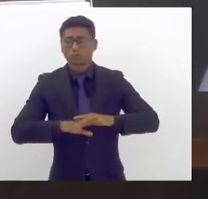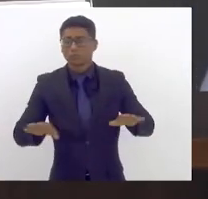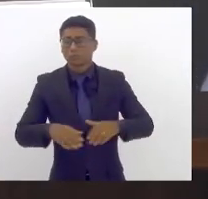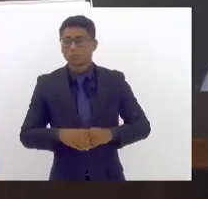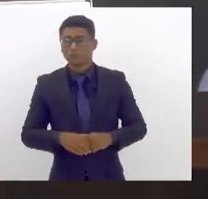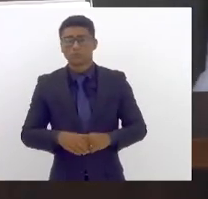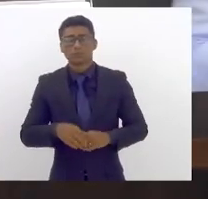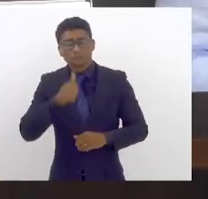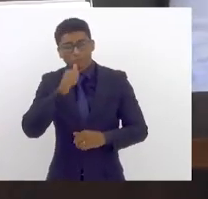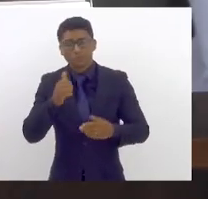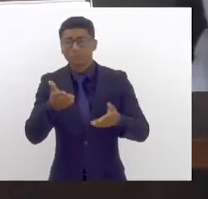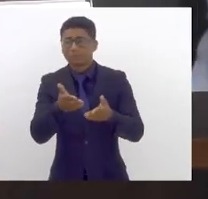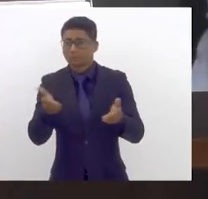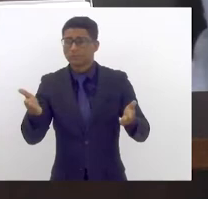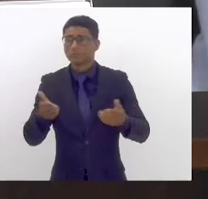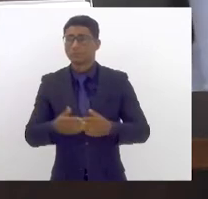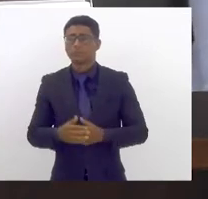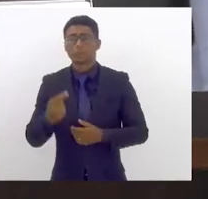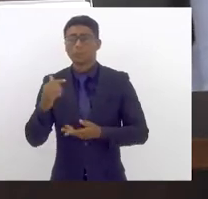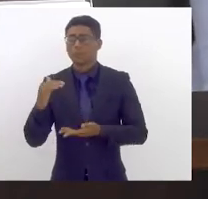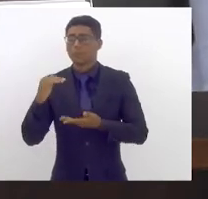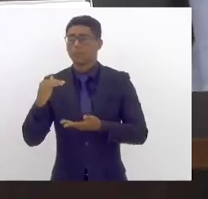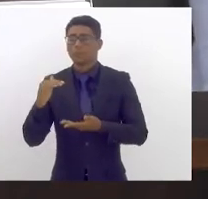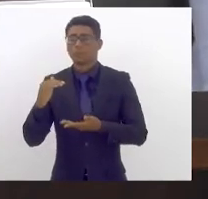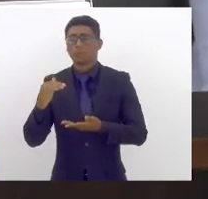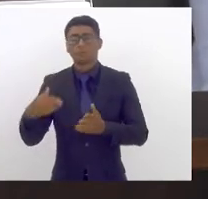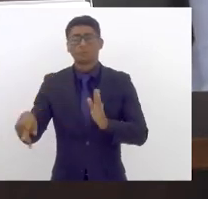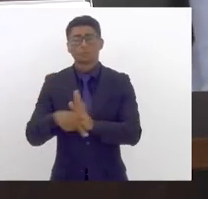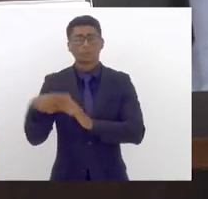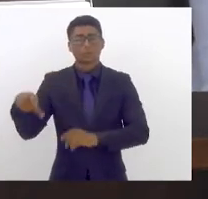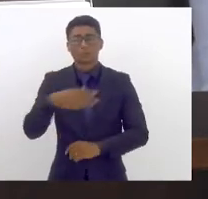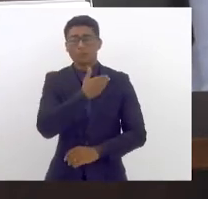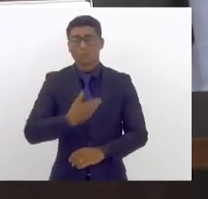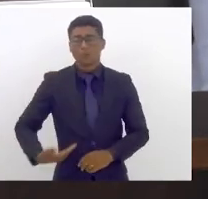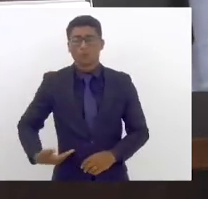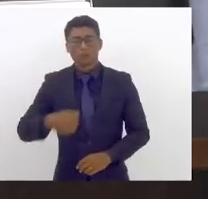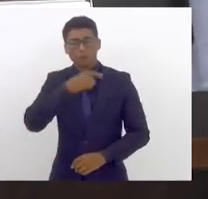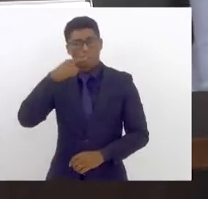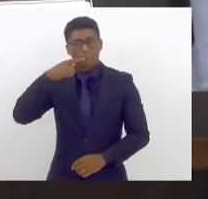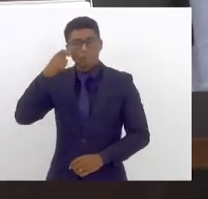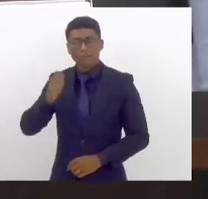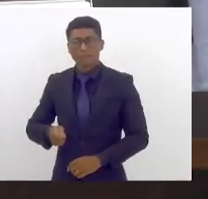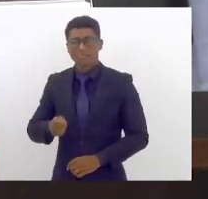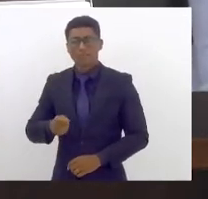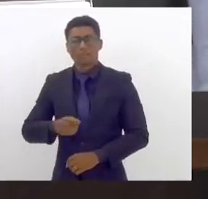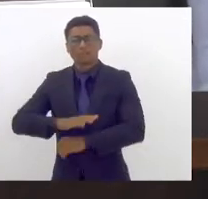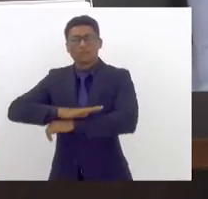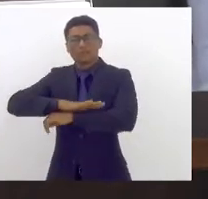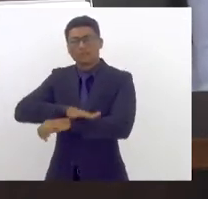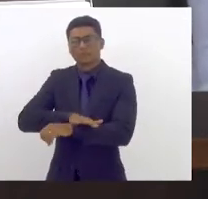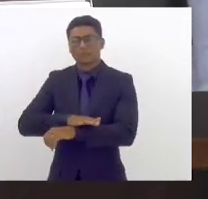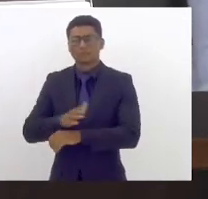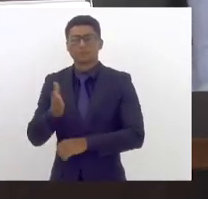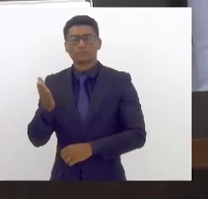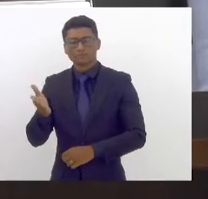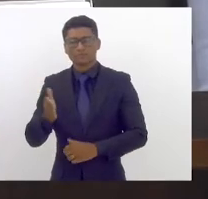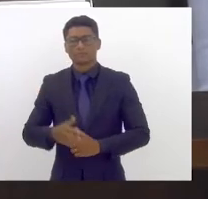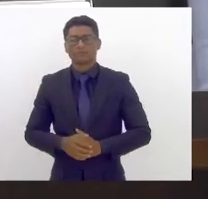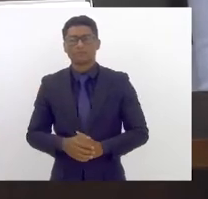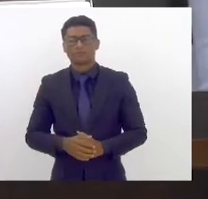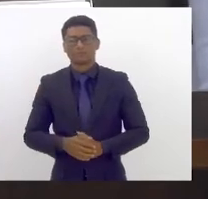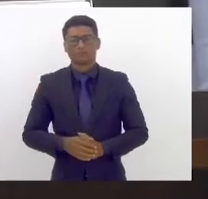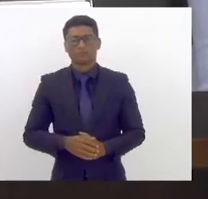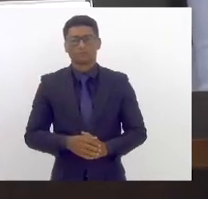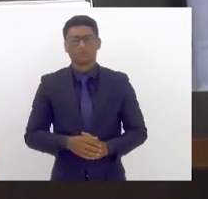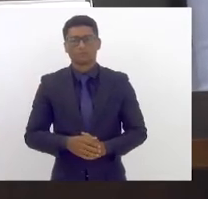as Mulheres nesse orçamento de um governo que é machista misógino racista é disso que se trata